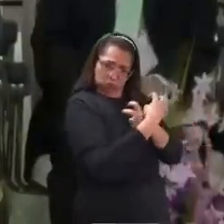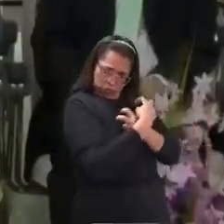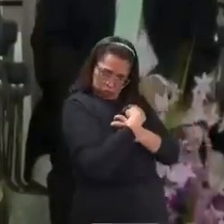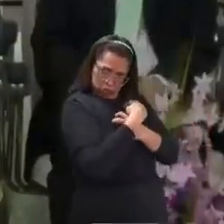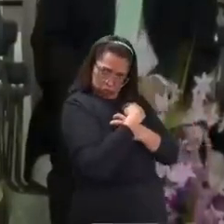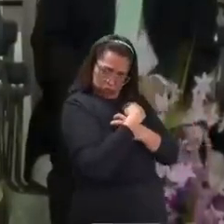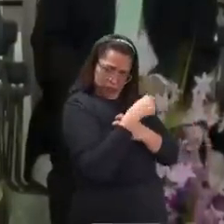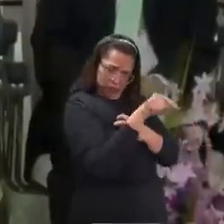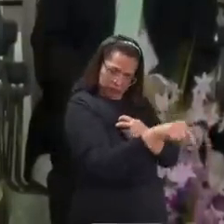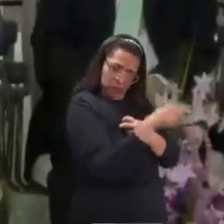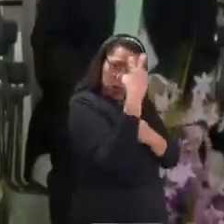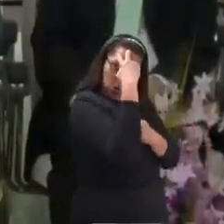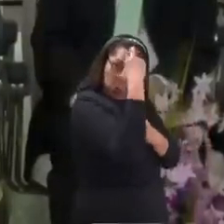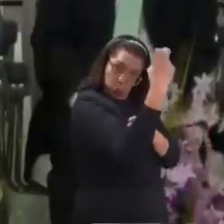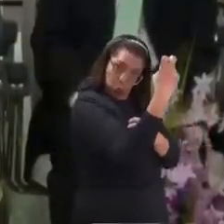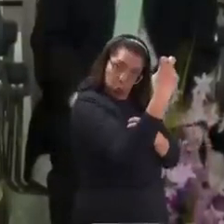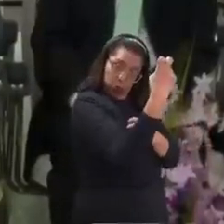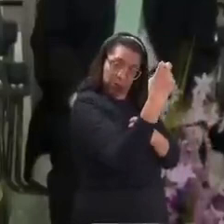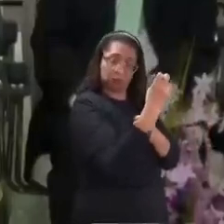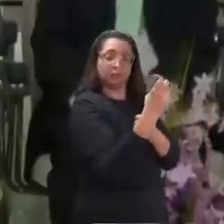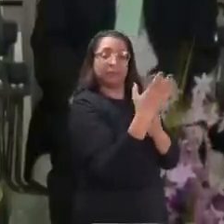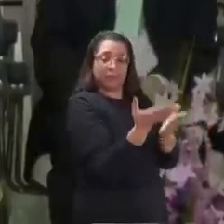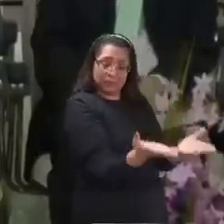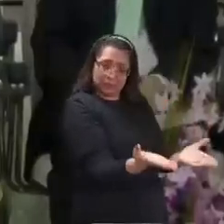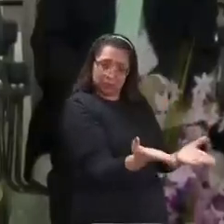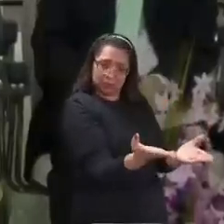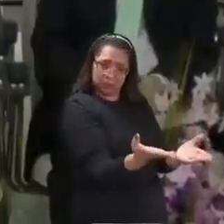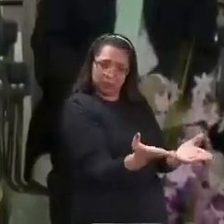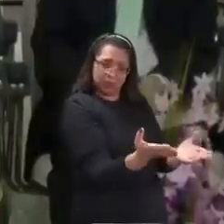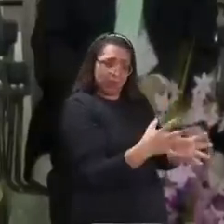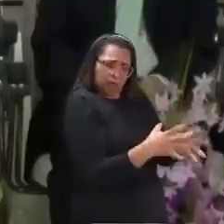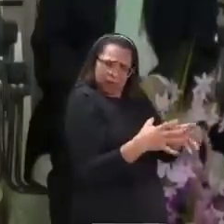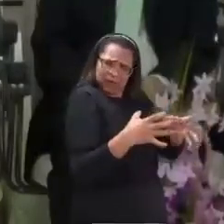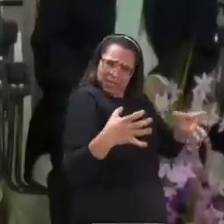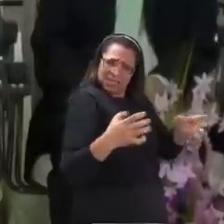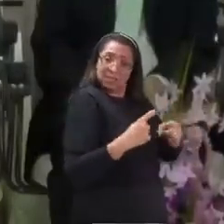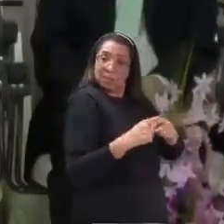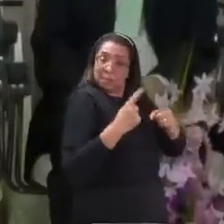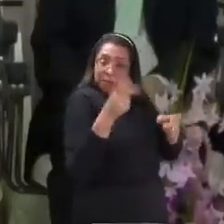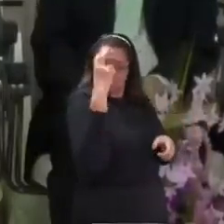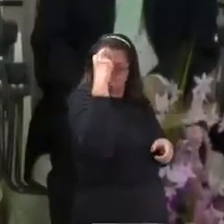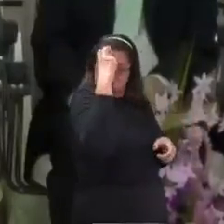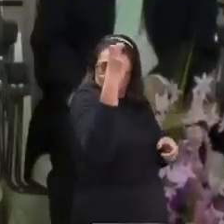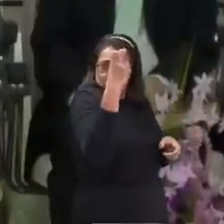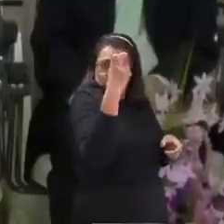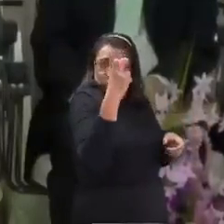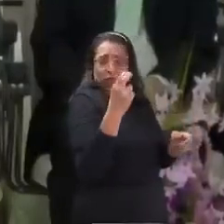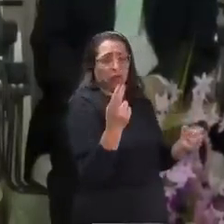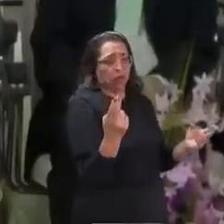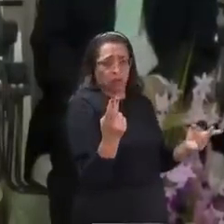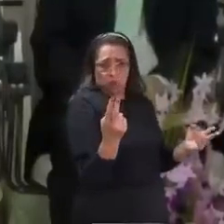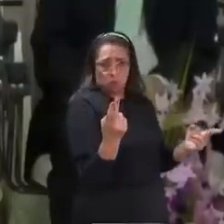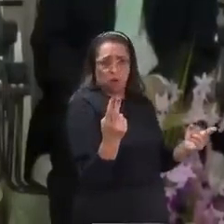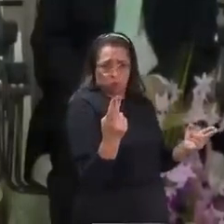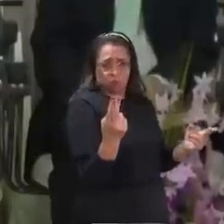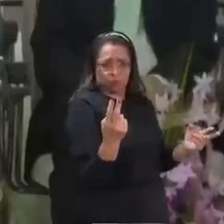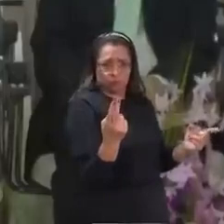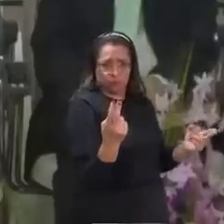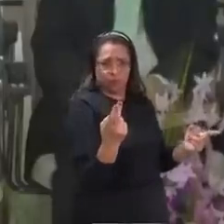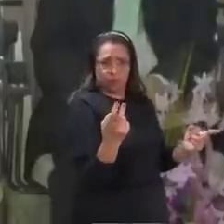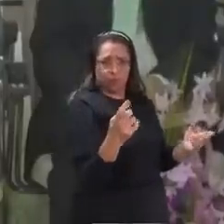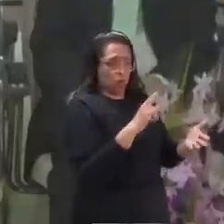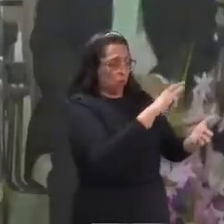crescendo, crescendo, e pasmem, salvo engano, o capítulo 1 do Êxodo, versículo 8, salvo engano, de 6 a 8, diz o